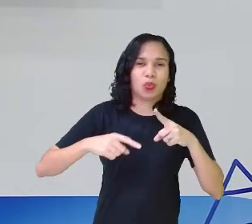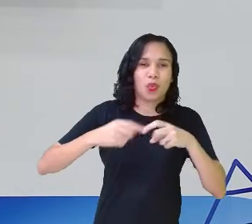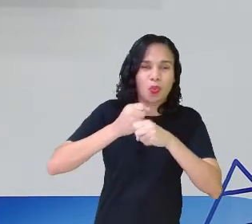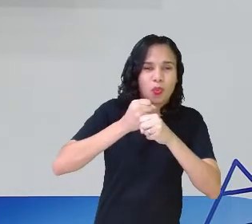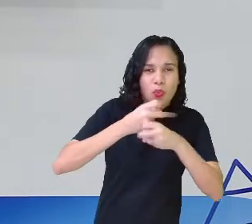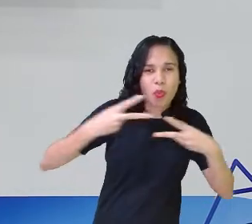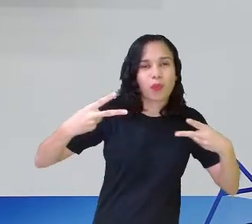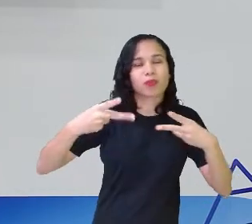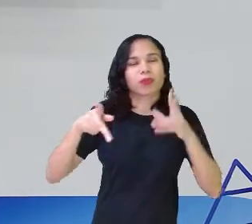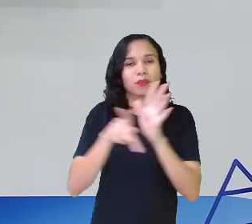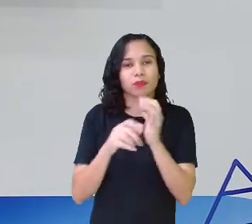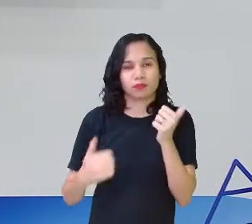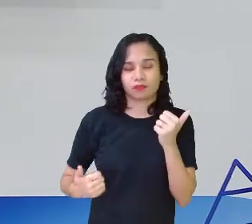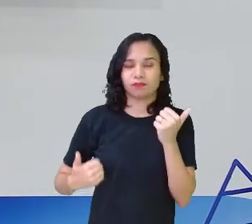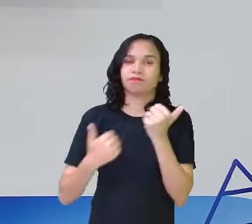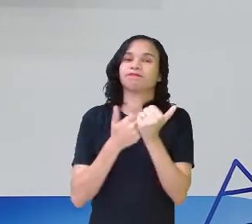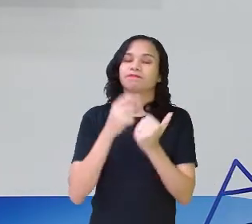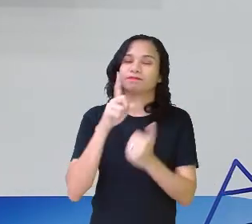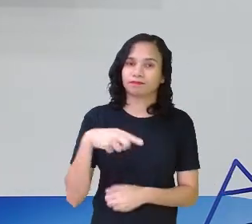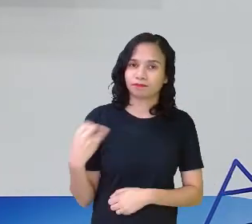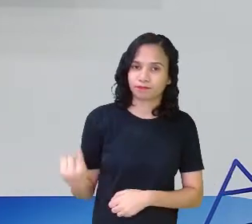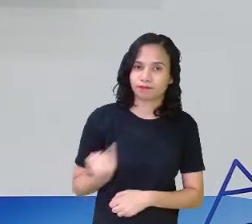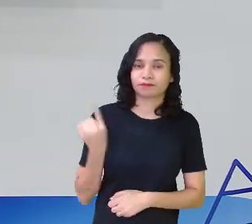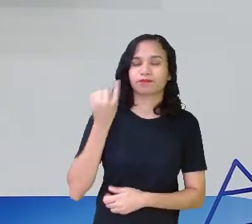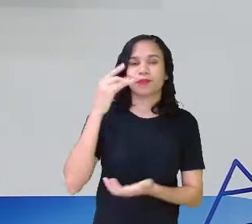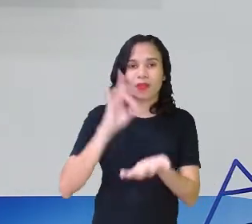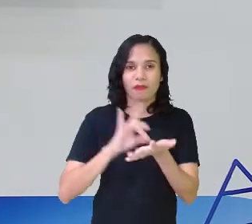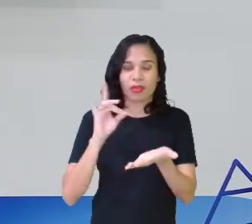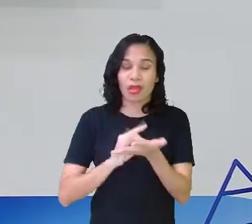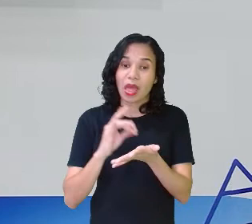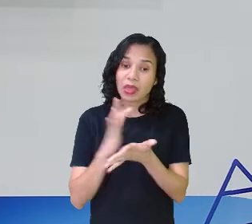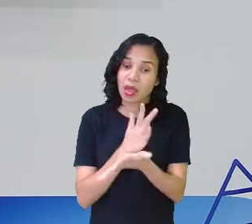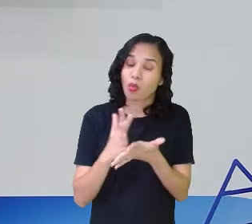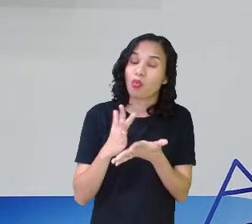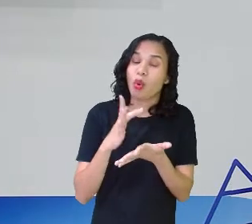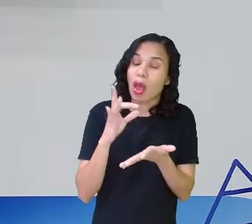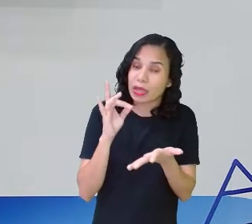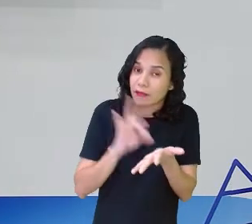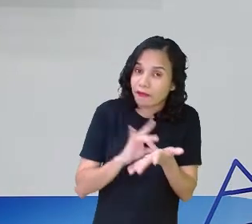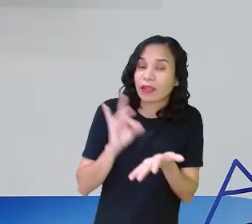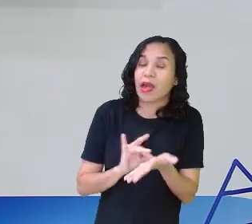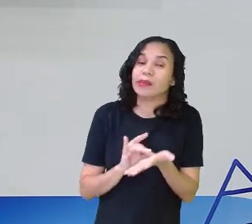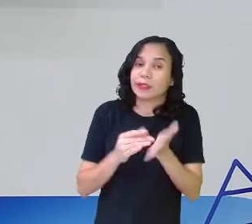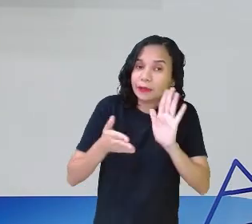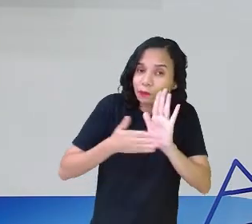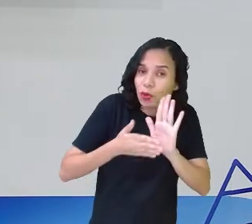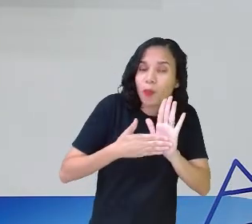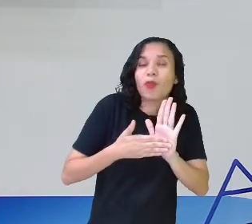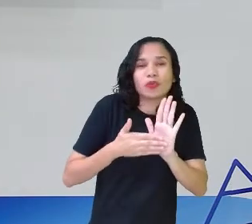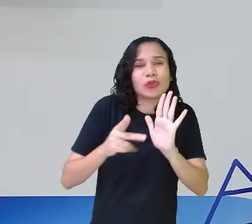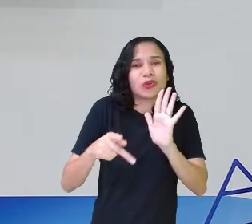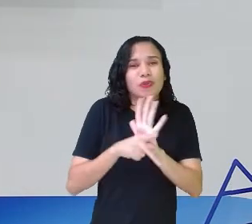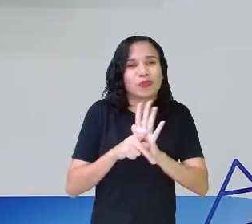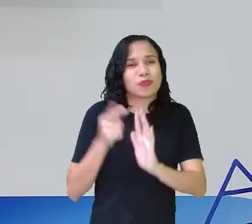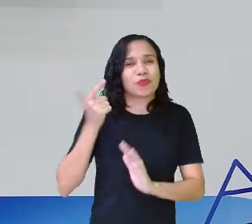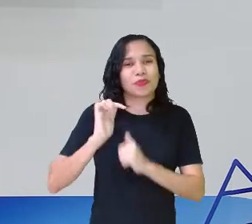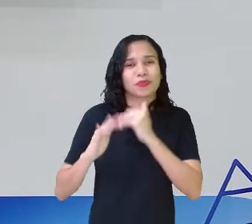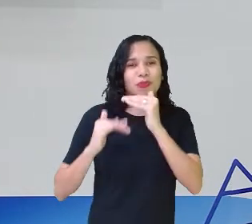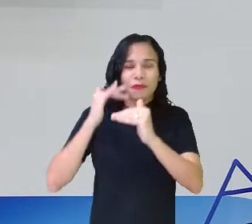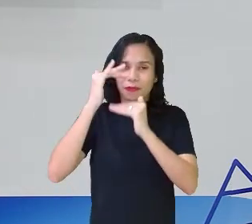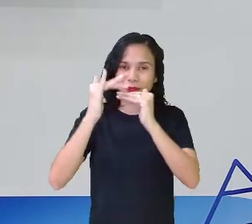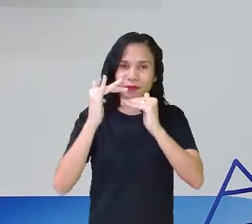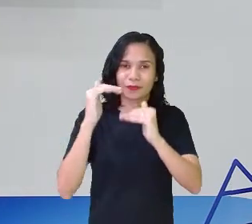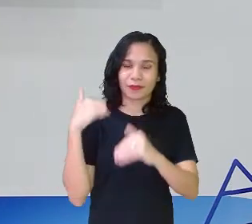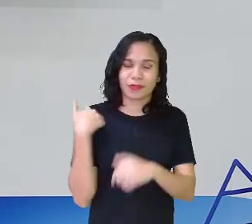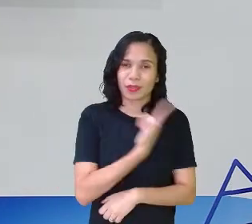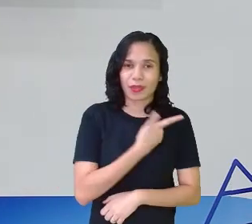de objetos, né, que são importantes e que alguns de verdade são propiciadores, né, desse desenvolvimento. A